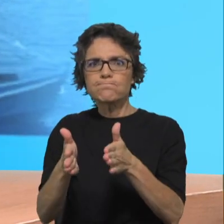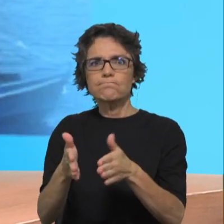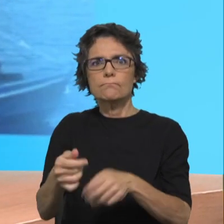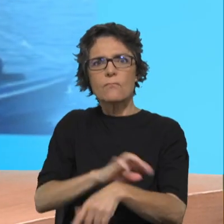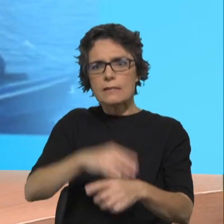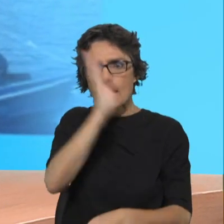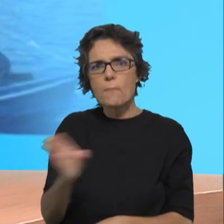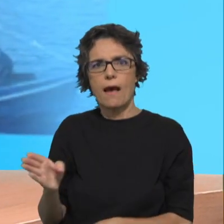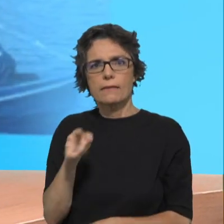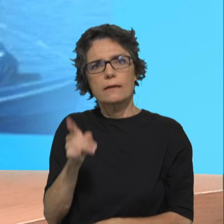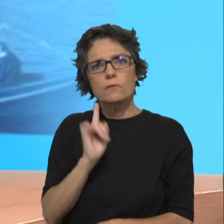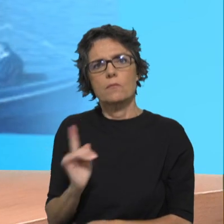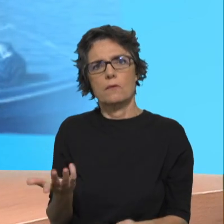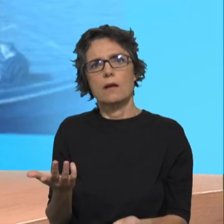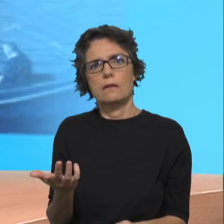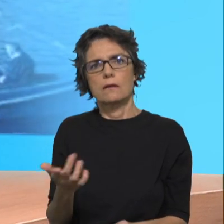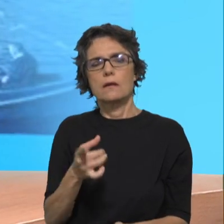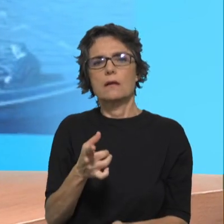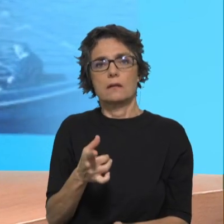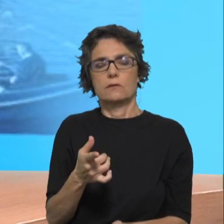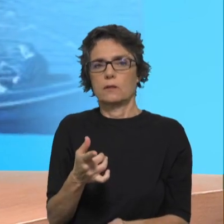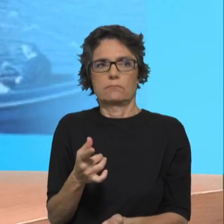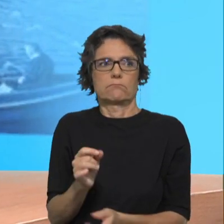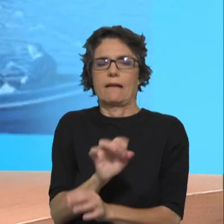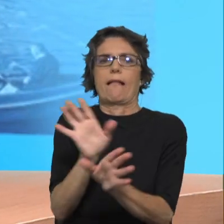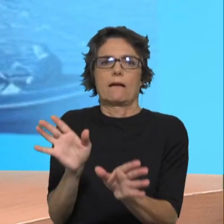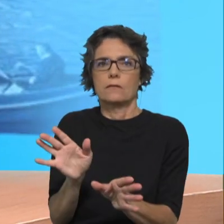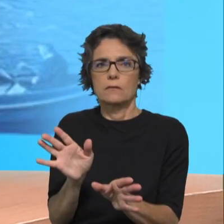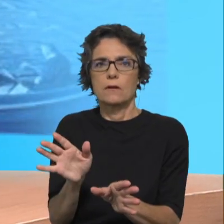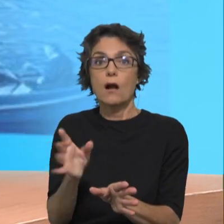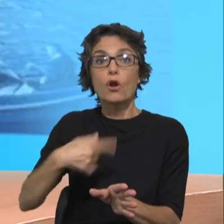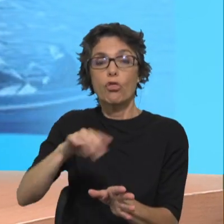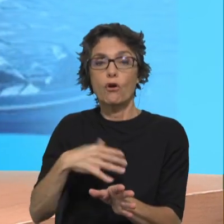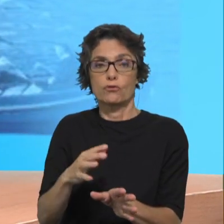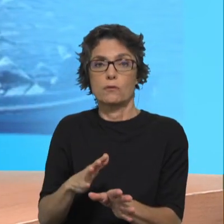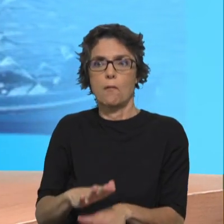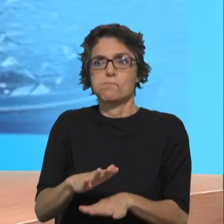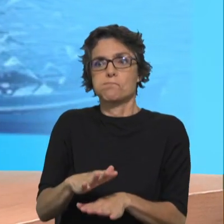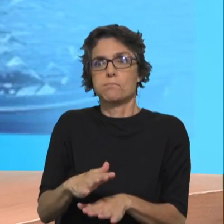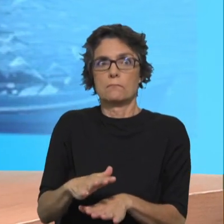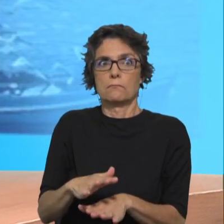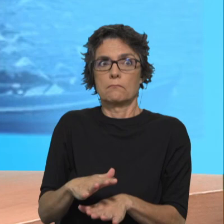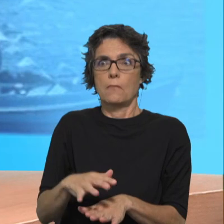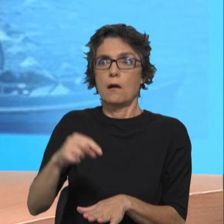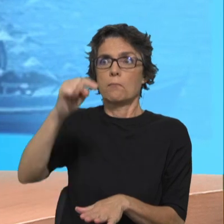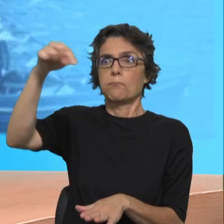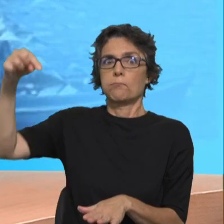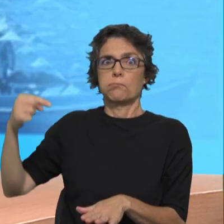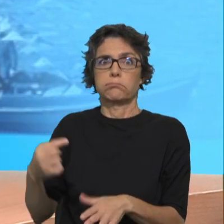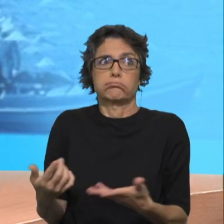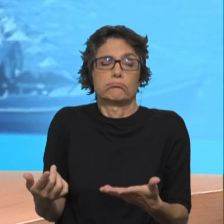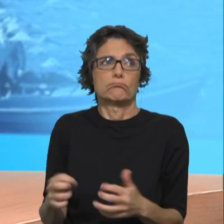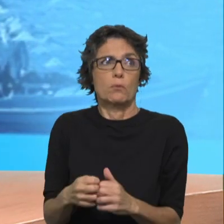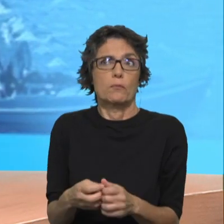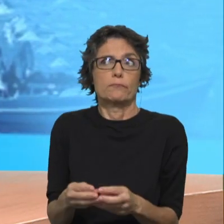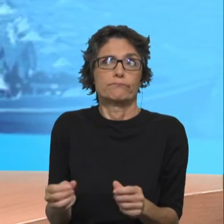toda a clareza, isso é um dado óbvio. Não podemos é ficar paralisados, quer dizer, no sentido de dizer isto não tem solução. Tem